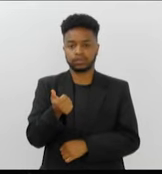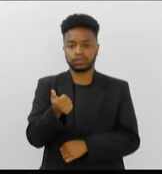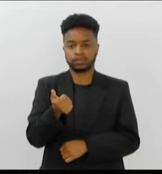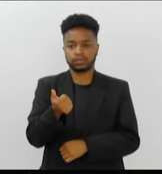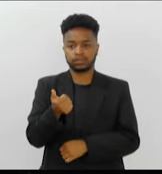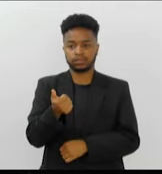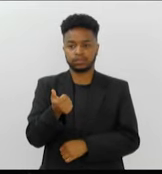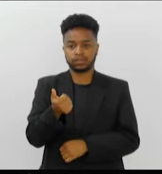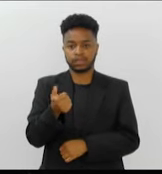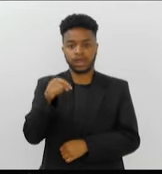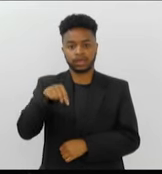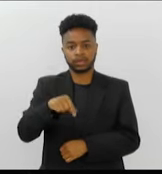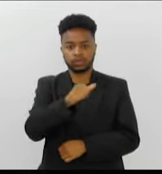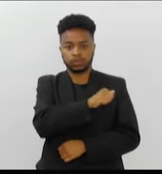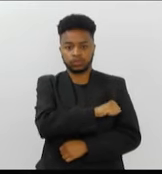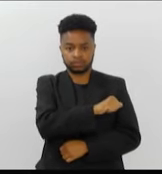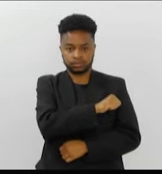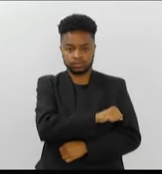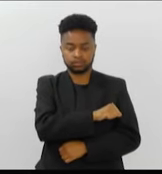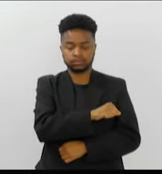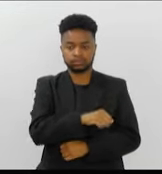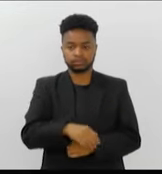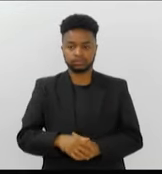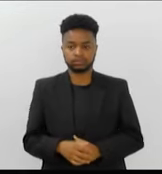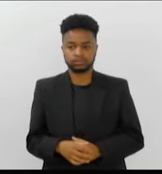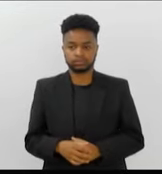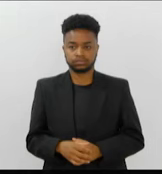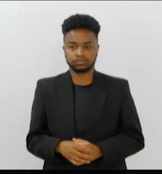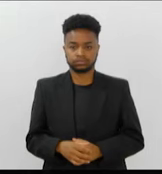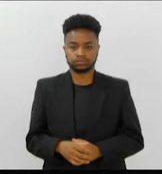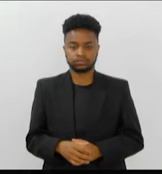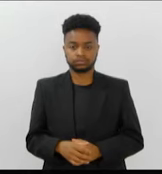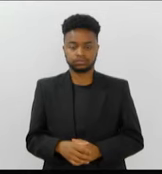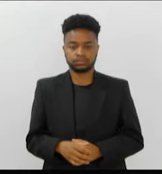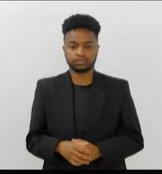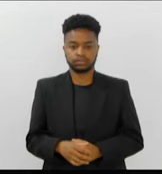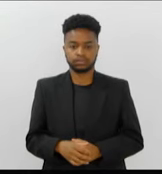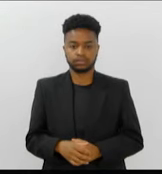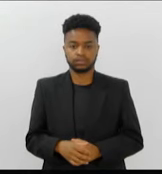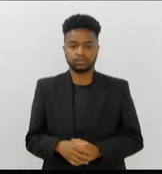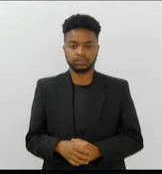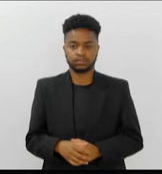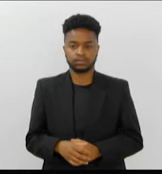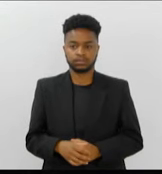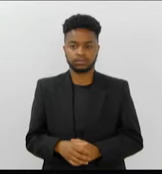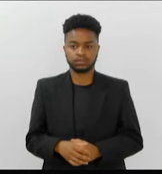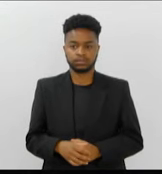do estado do Rio de Janeiro para cidades acima de 100 mil habitantes. Então, a gente